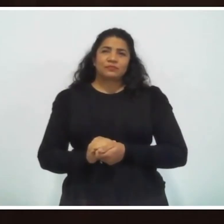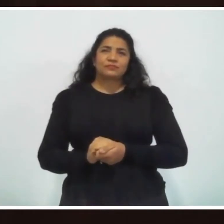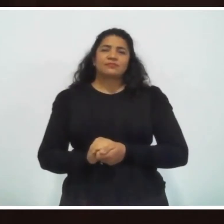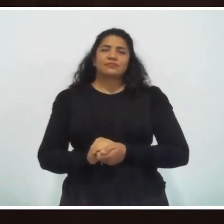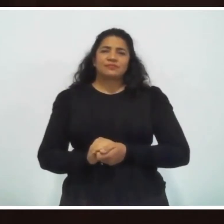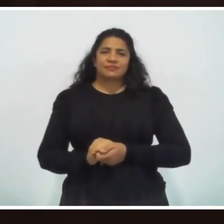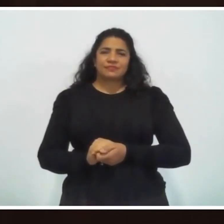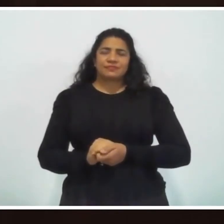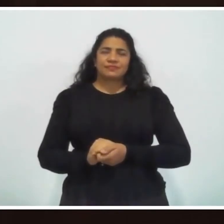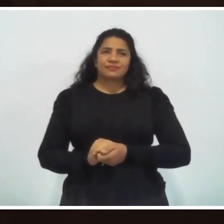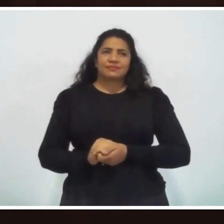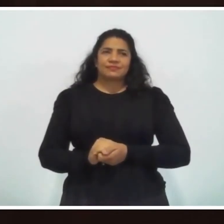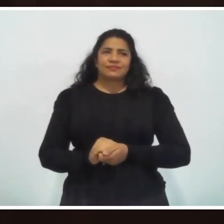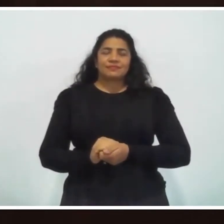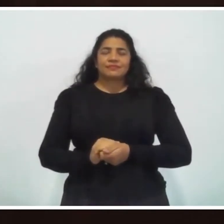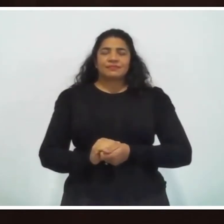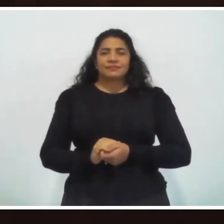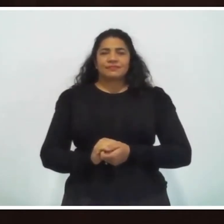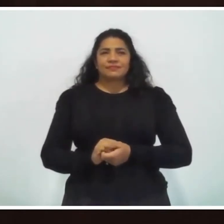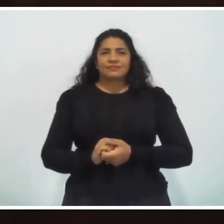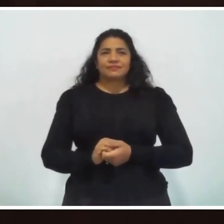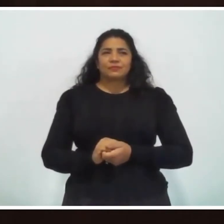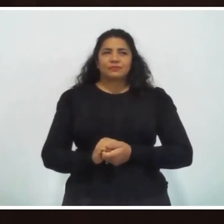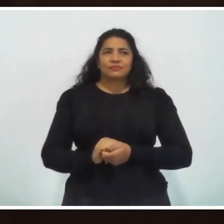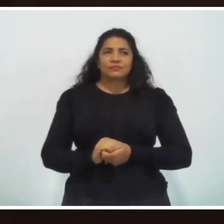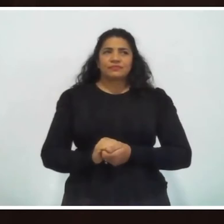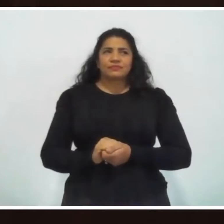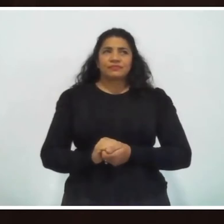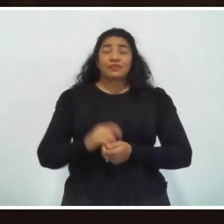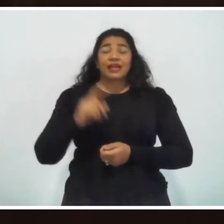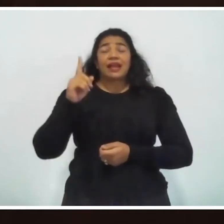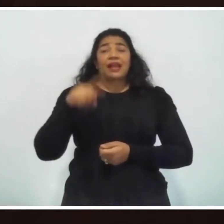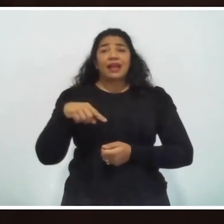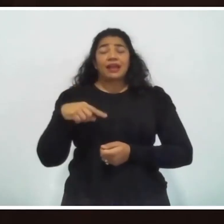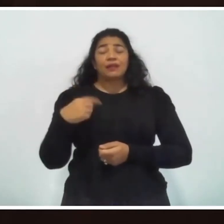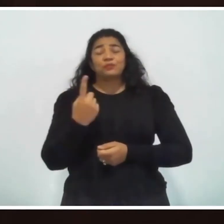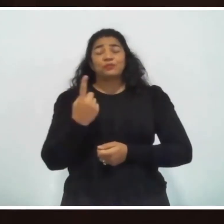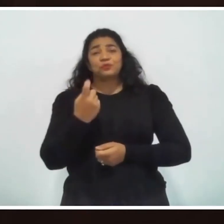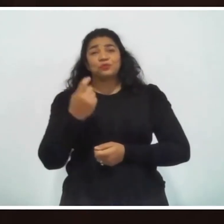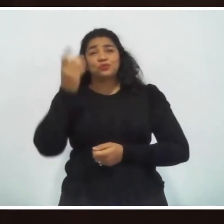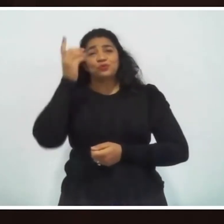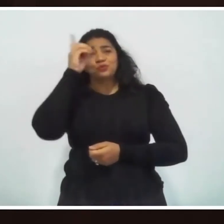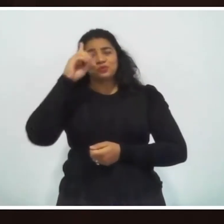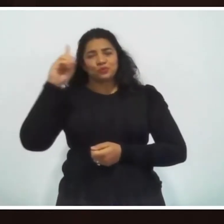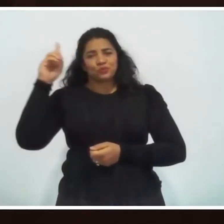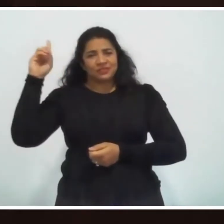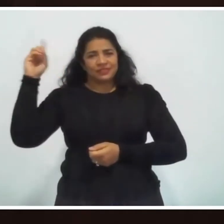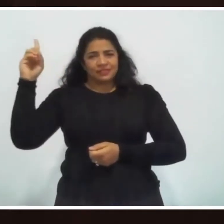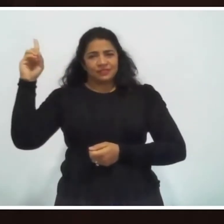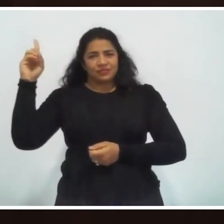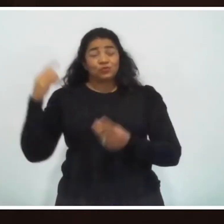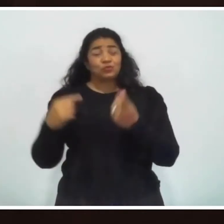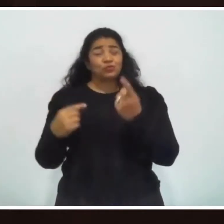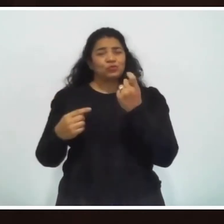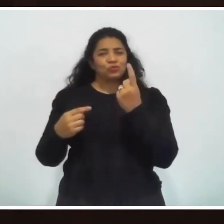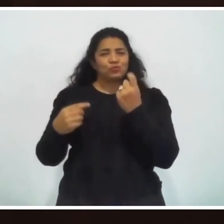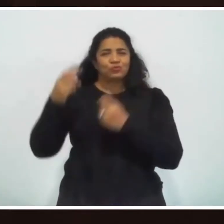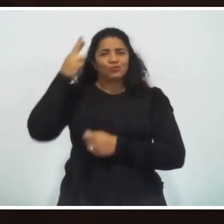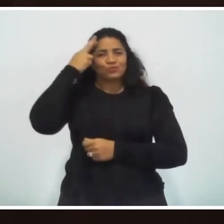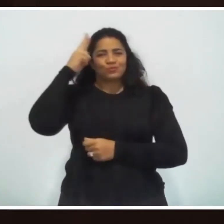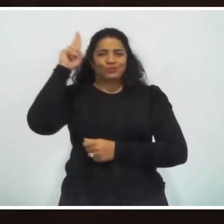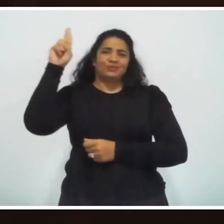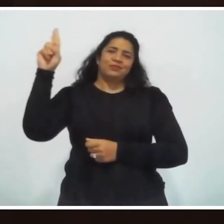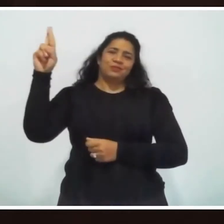YHWH. Então YHWH é único Deus, ele é o único Senhor, tá?